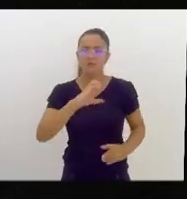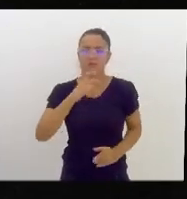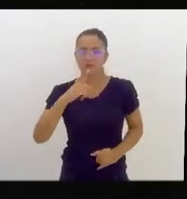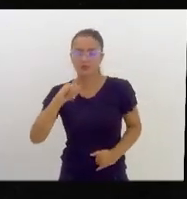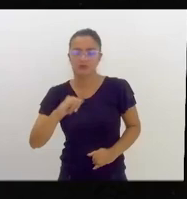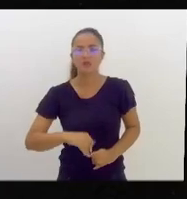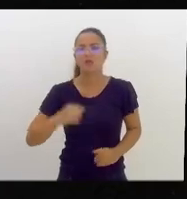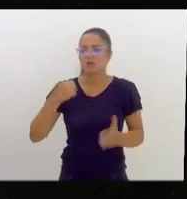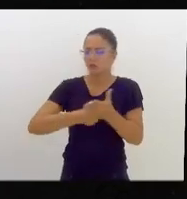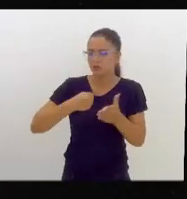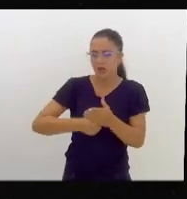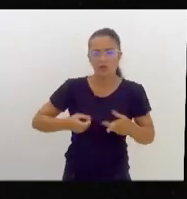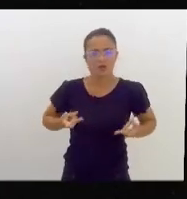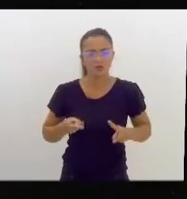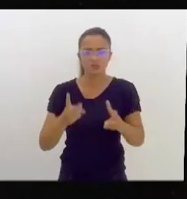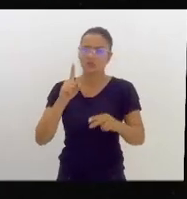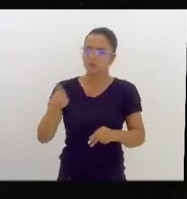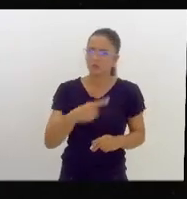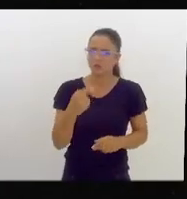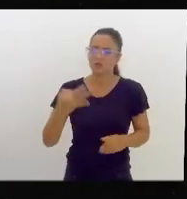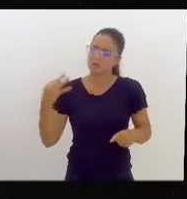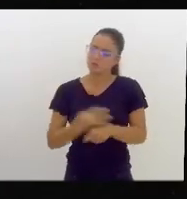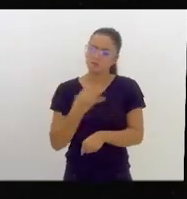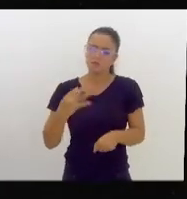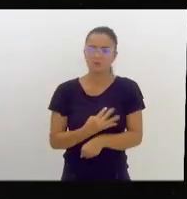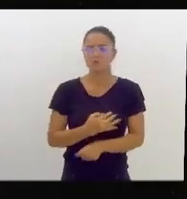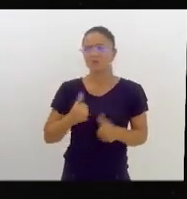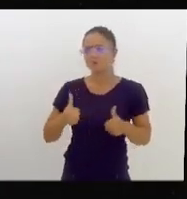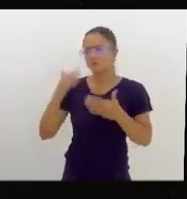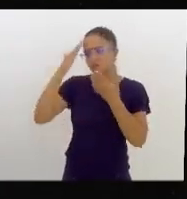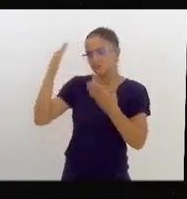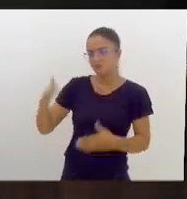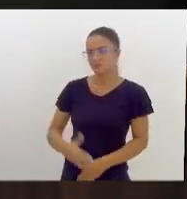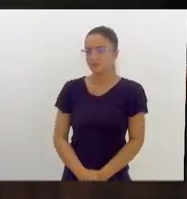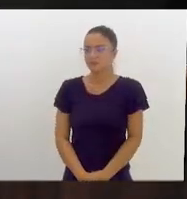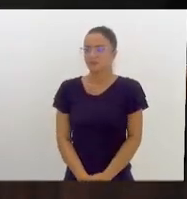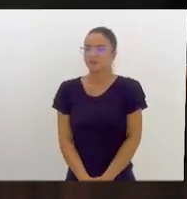porque nós faremos aqui a resistência desse parlamento. Muito obrigada.